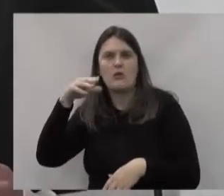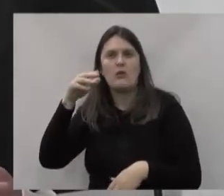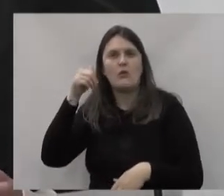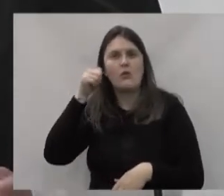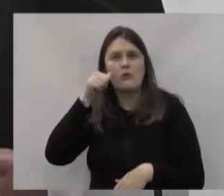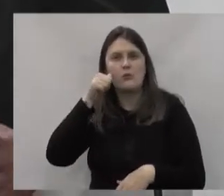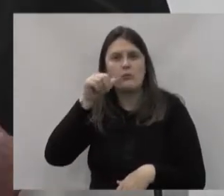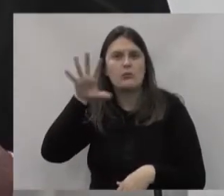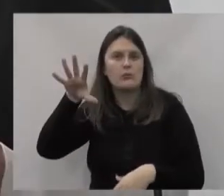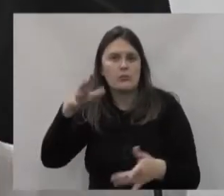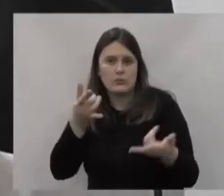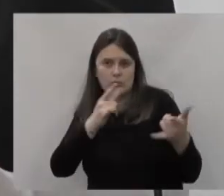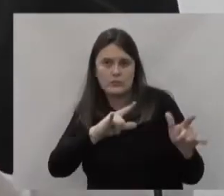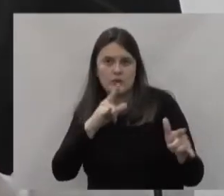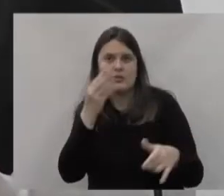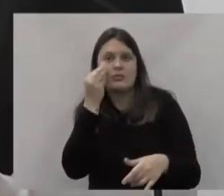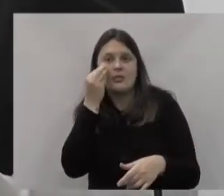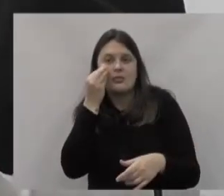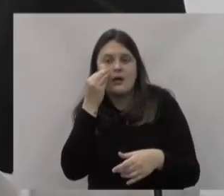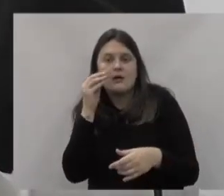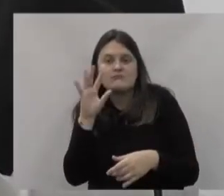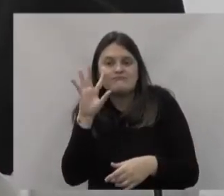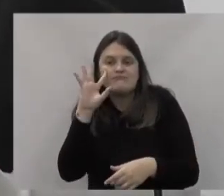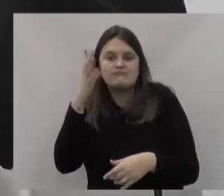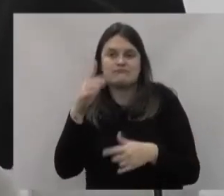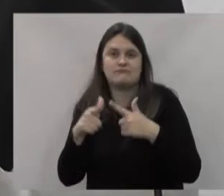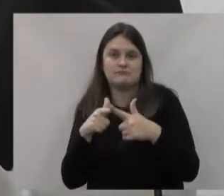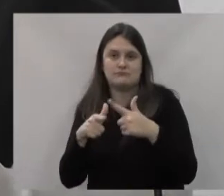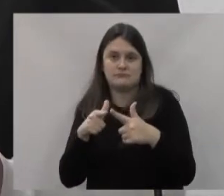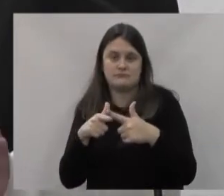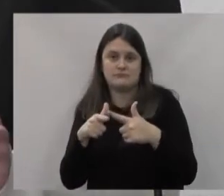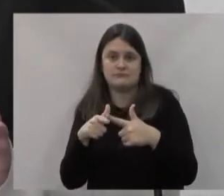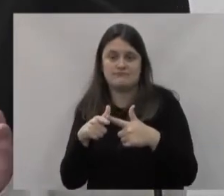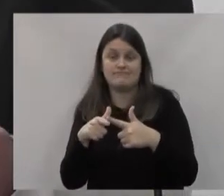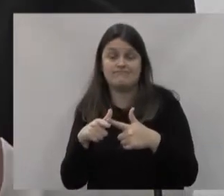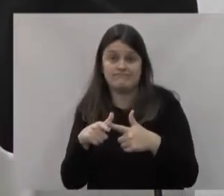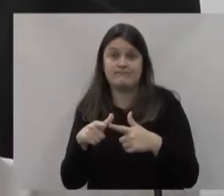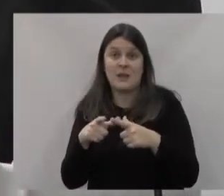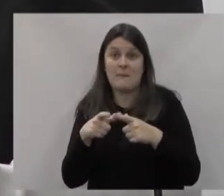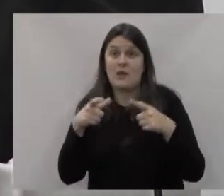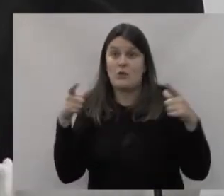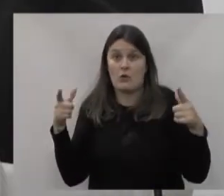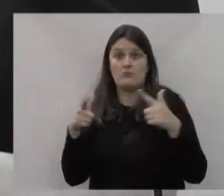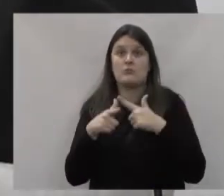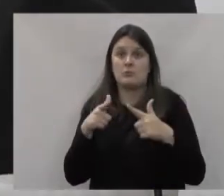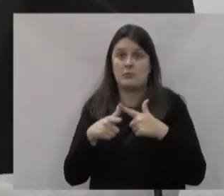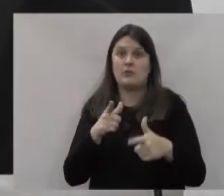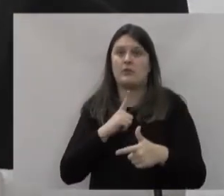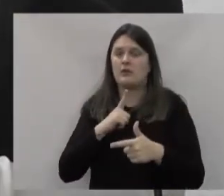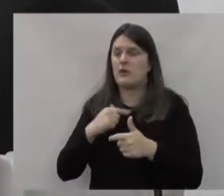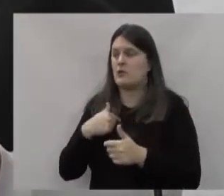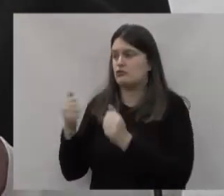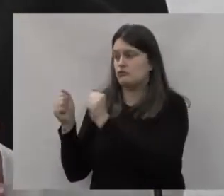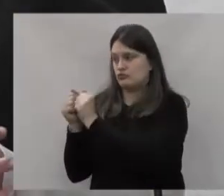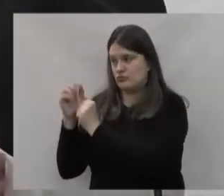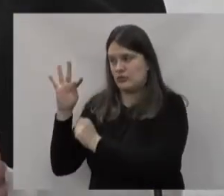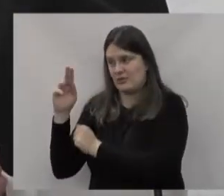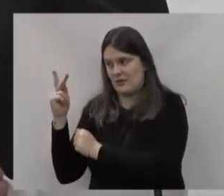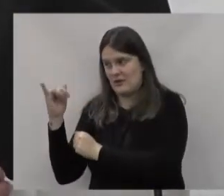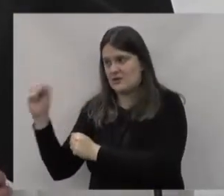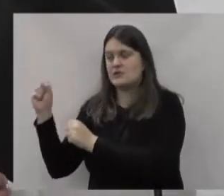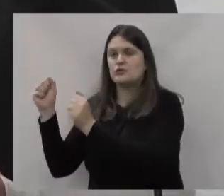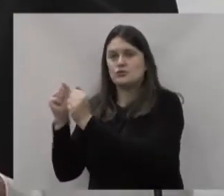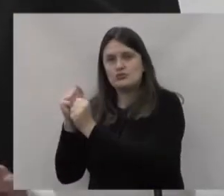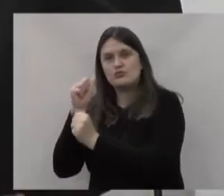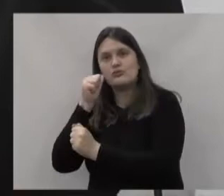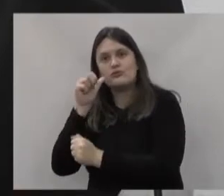essas adolescentes a tempo de fazer algo. Né? Então, venho pedir, junto com a Thaís, junto com a vereadora